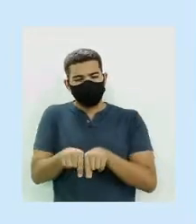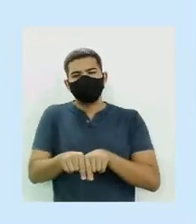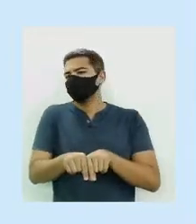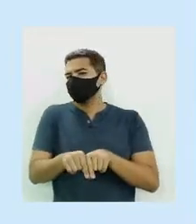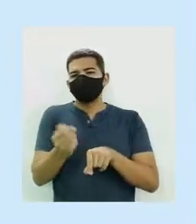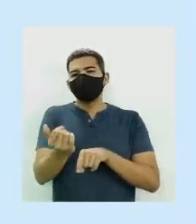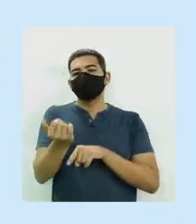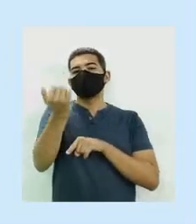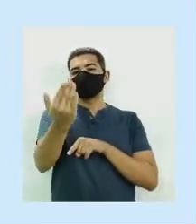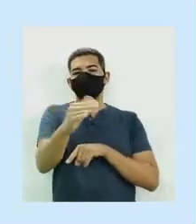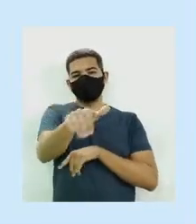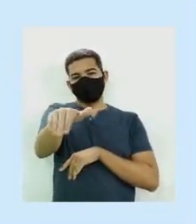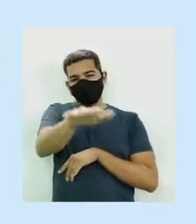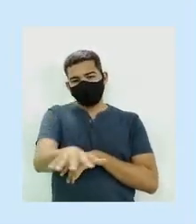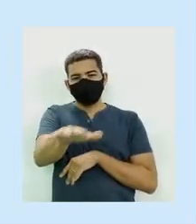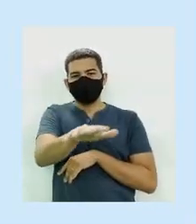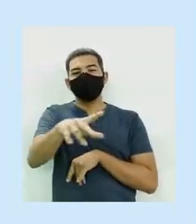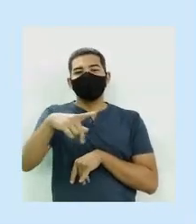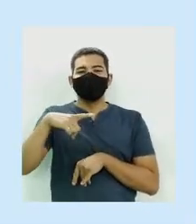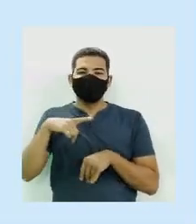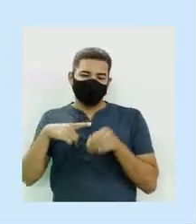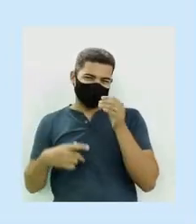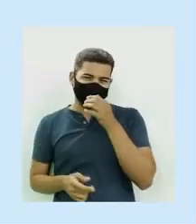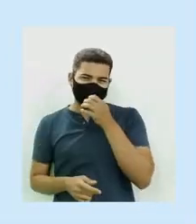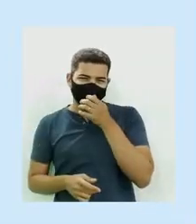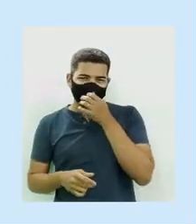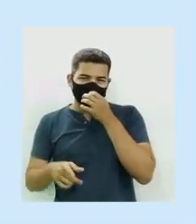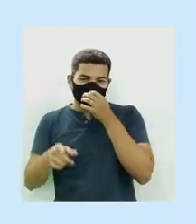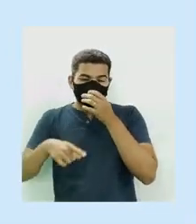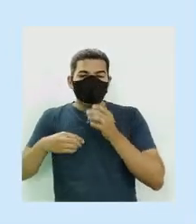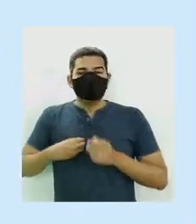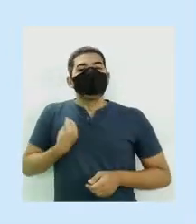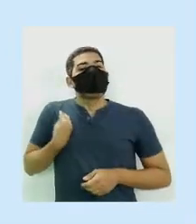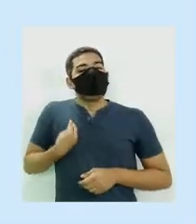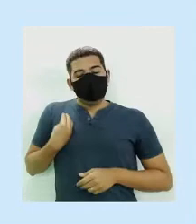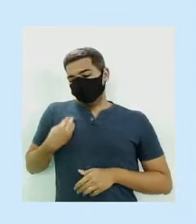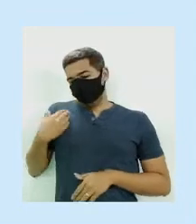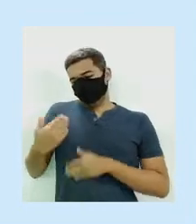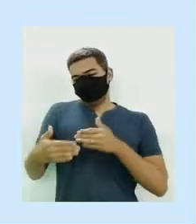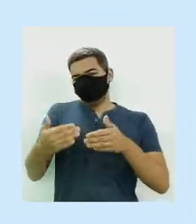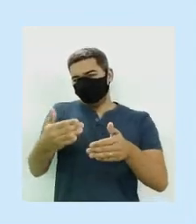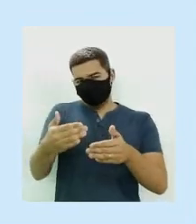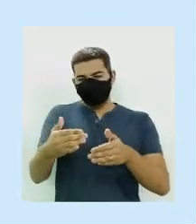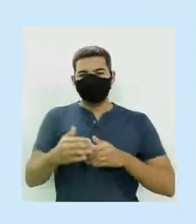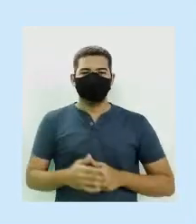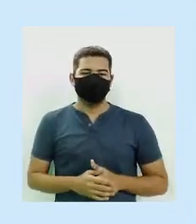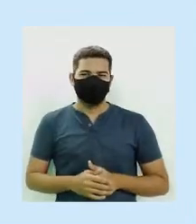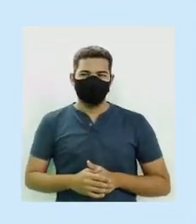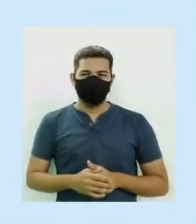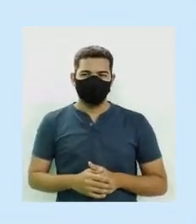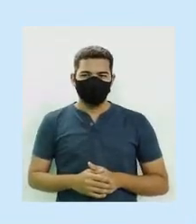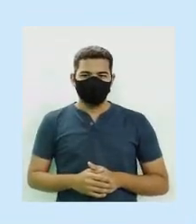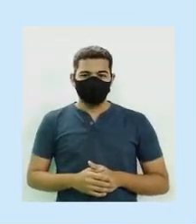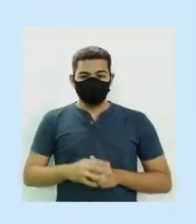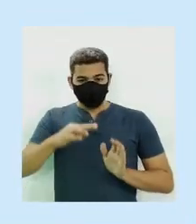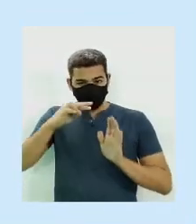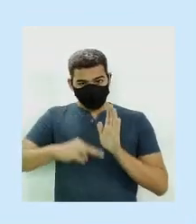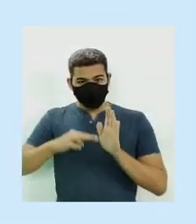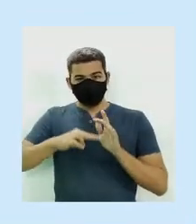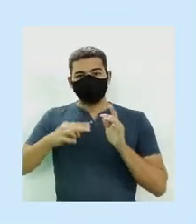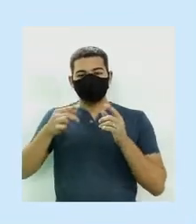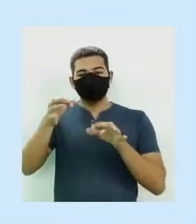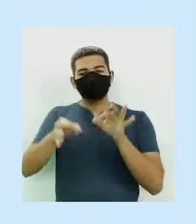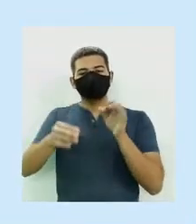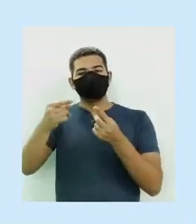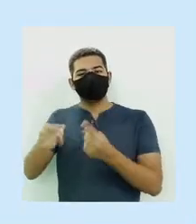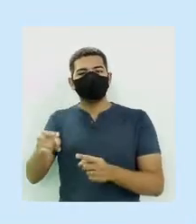uma preparação, tudo isso é uma preparação para a vida que vocês vão ter e já estão tendo. Então, essa leitura crítica de